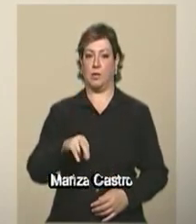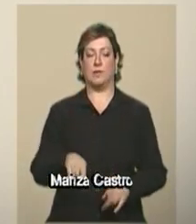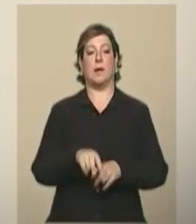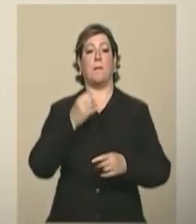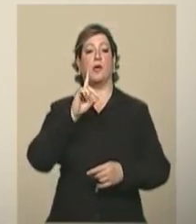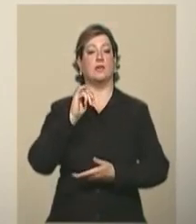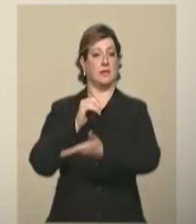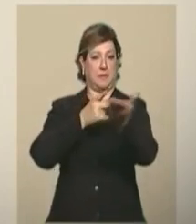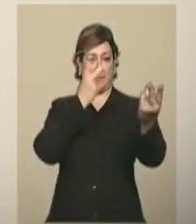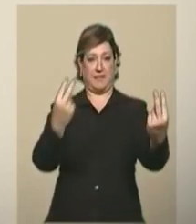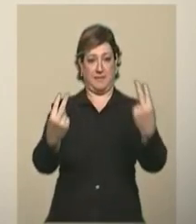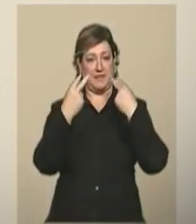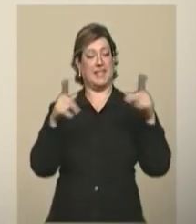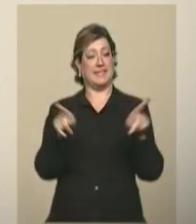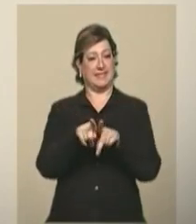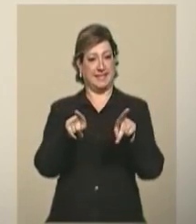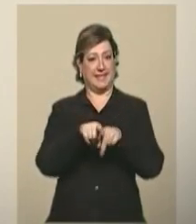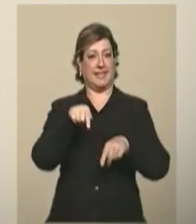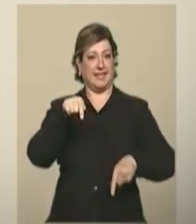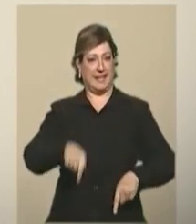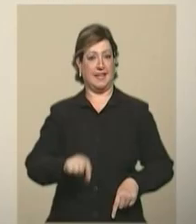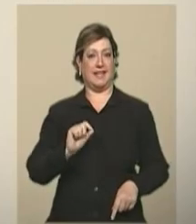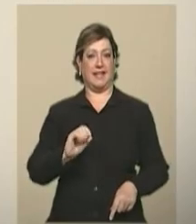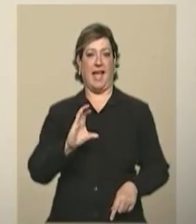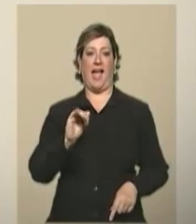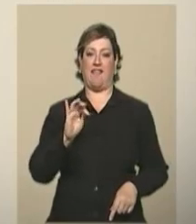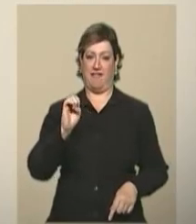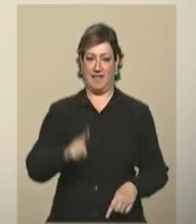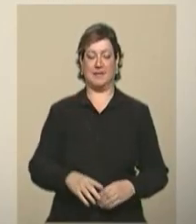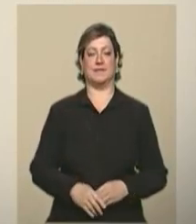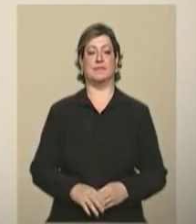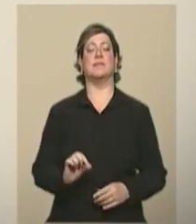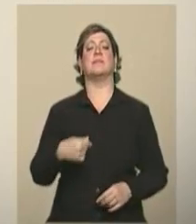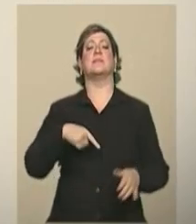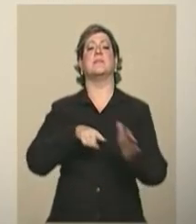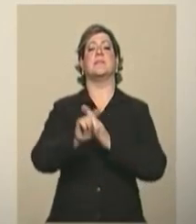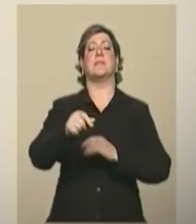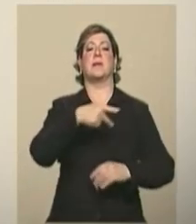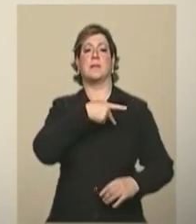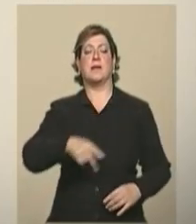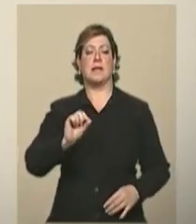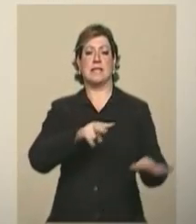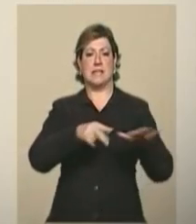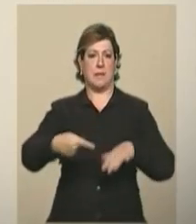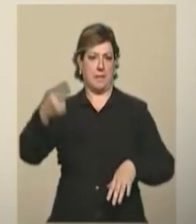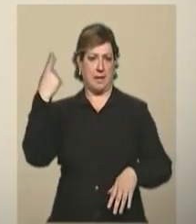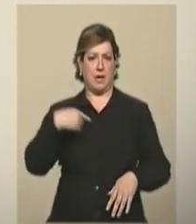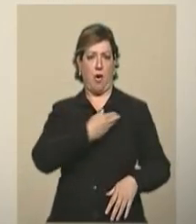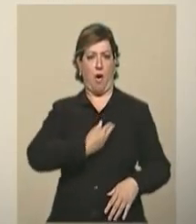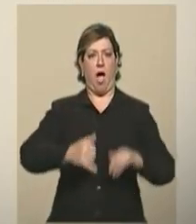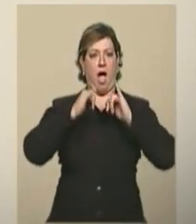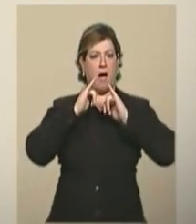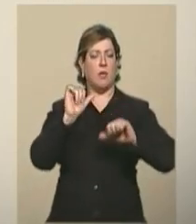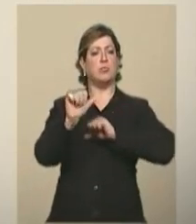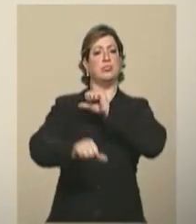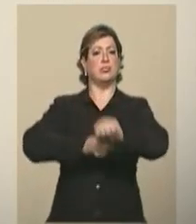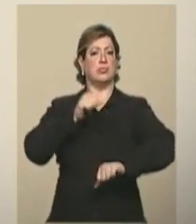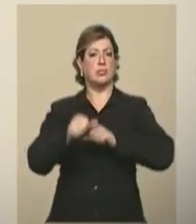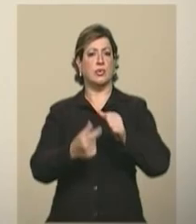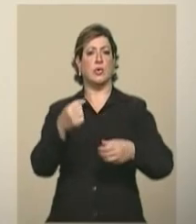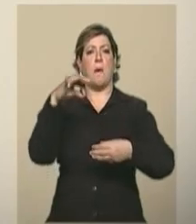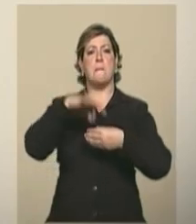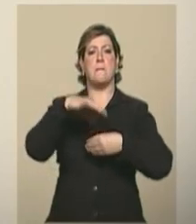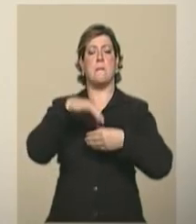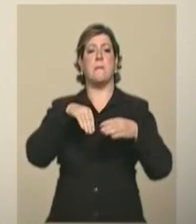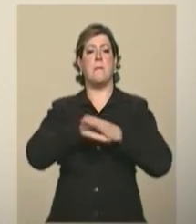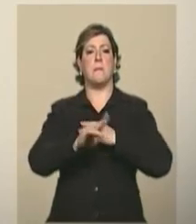para você, ouvinte, que nos acompanha aqui no Café. Presidenta, na semana passada o governo anunciou uma mudança na caderneta de poupança. Por